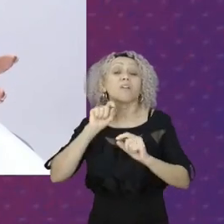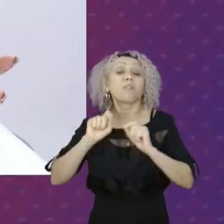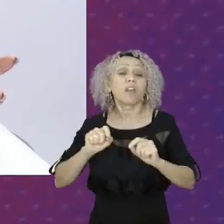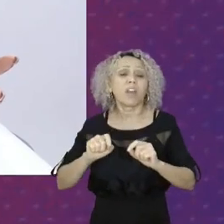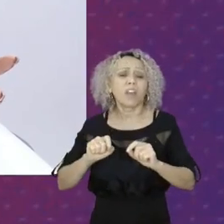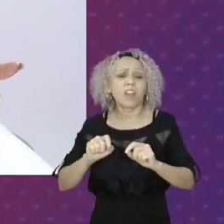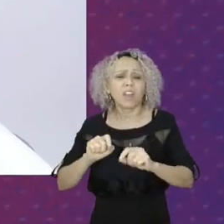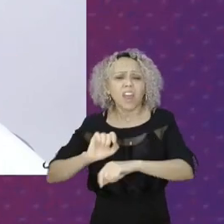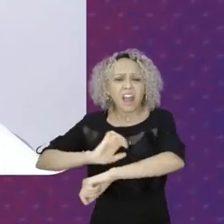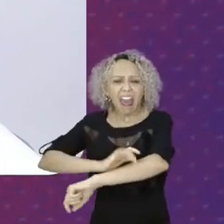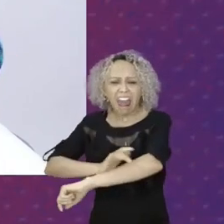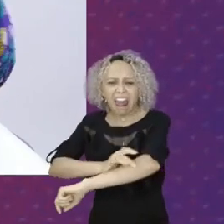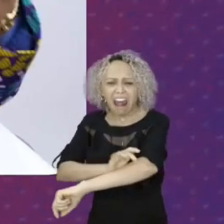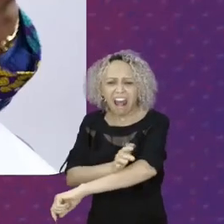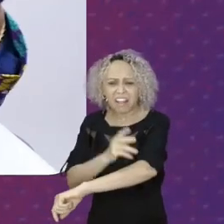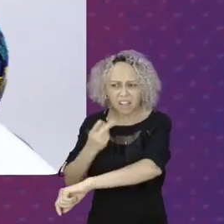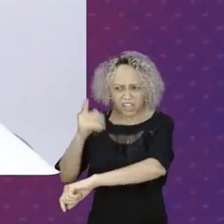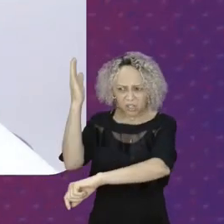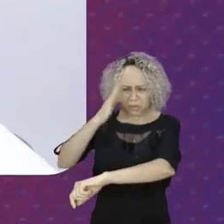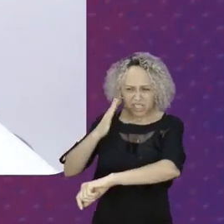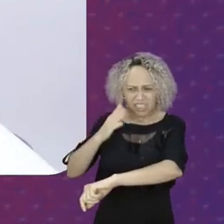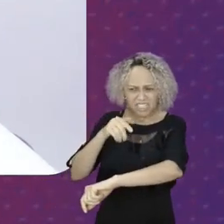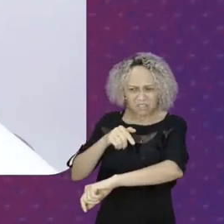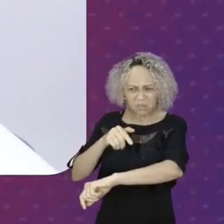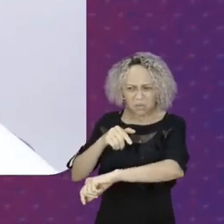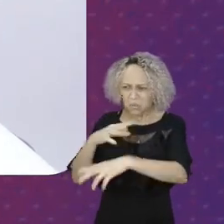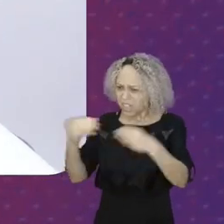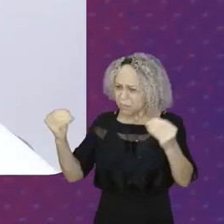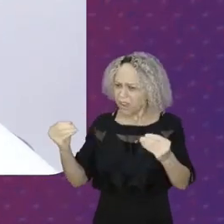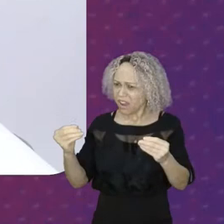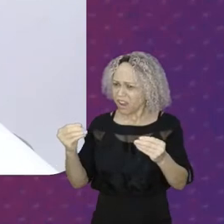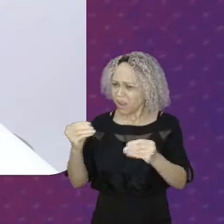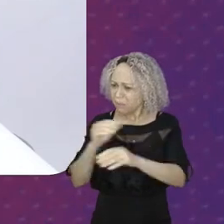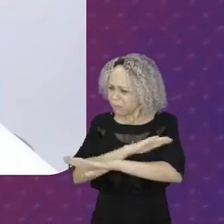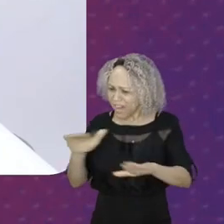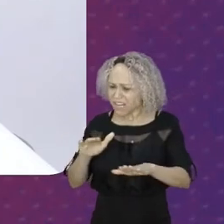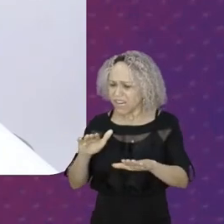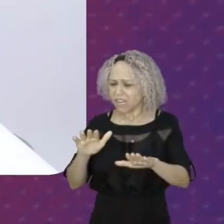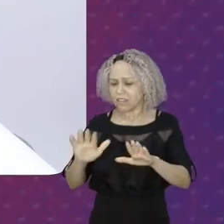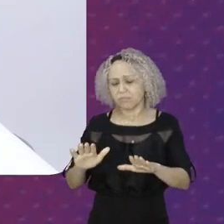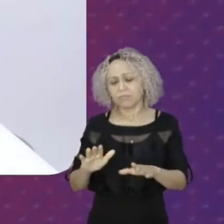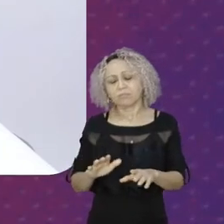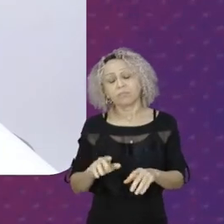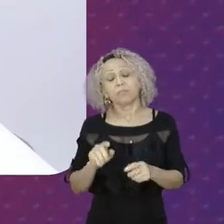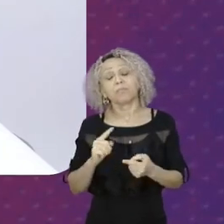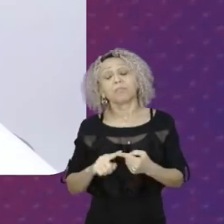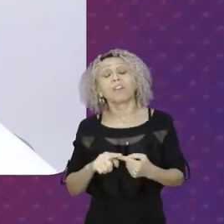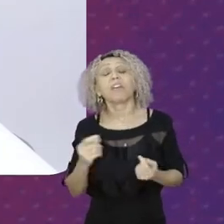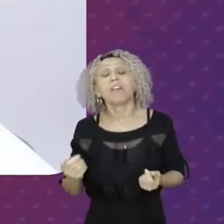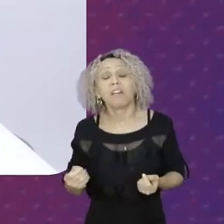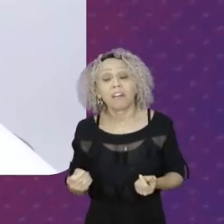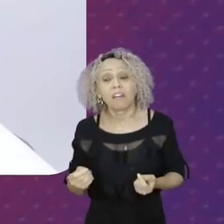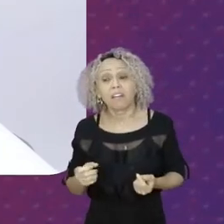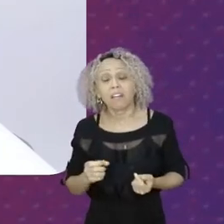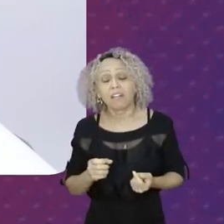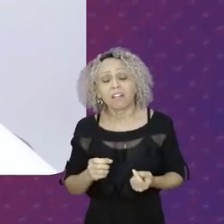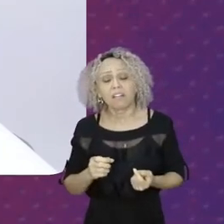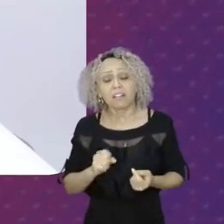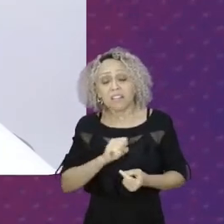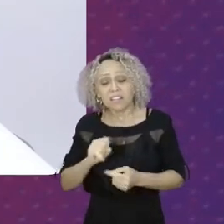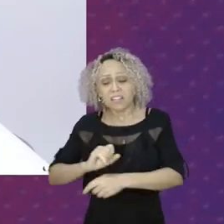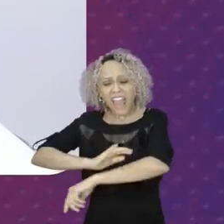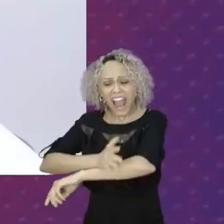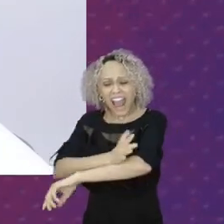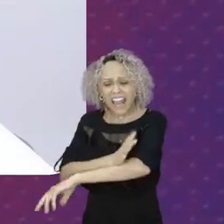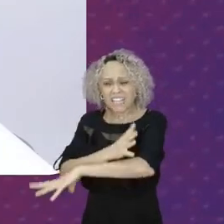né? O conjunto da sociedade vai ganhar. Vai ser uma sociedade menos violenta, mais humana,